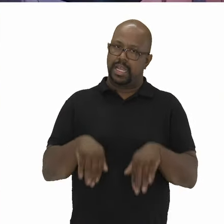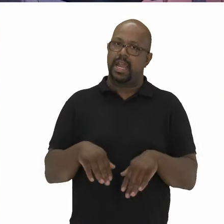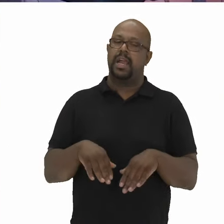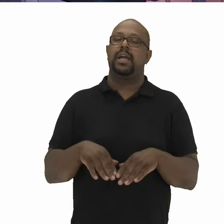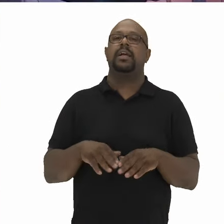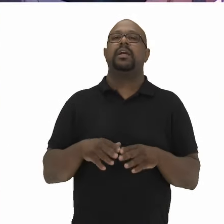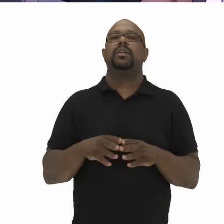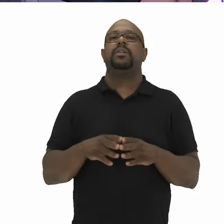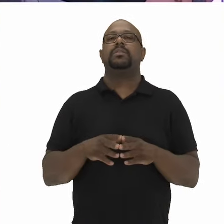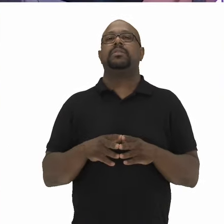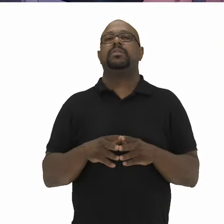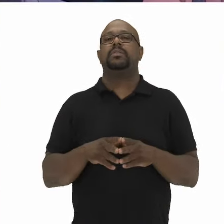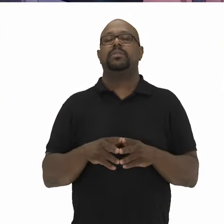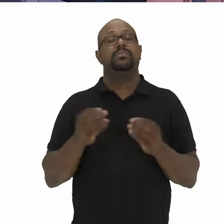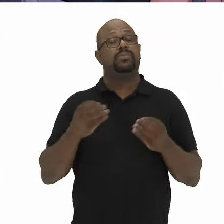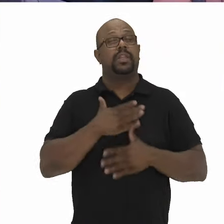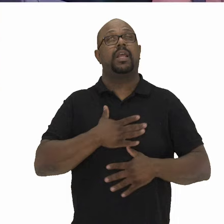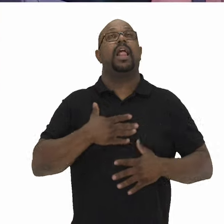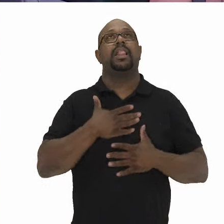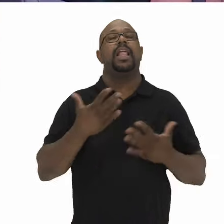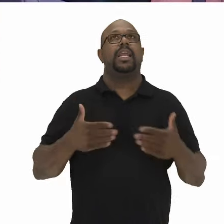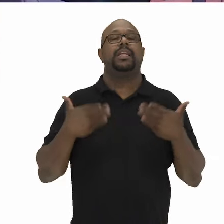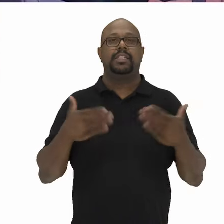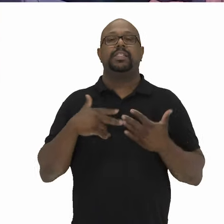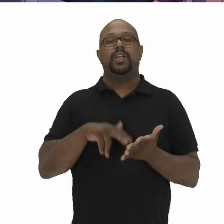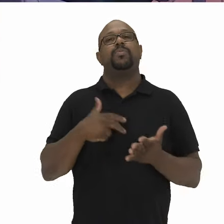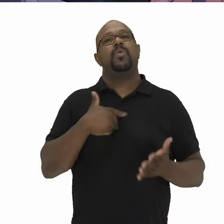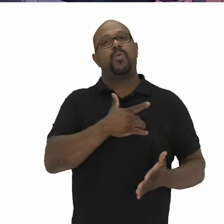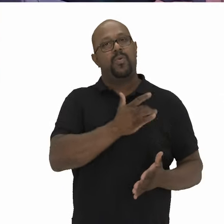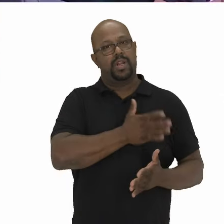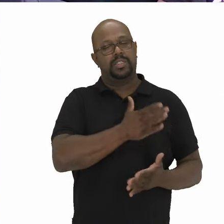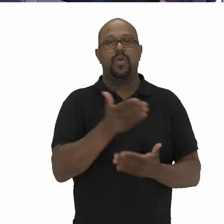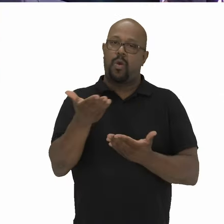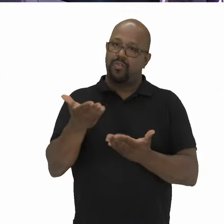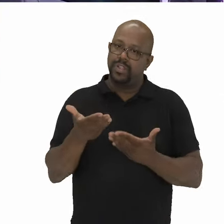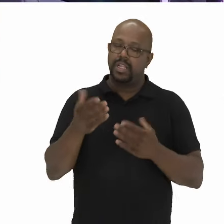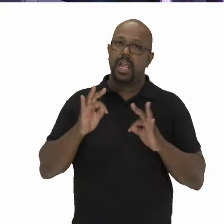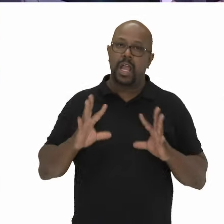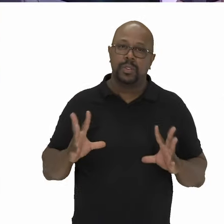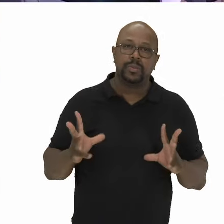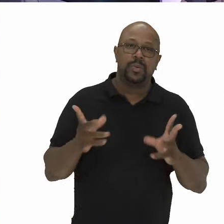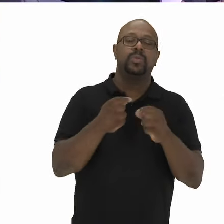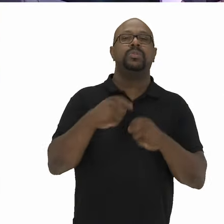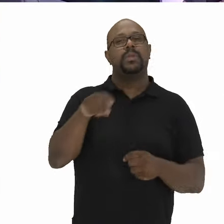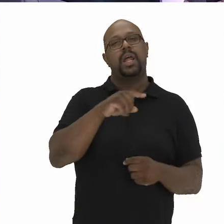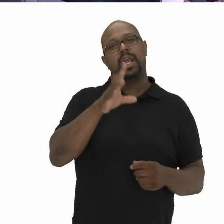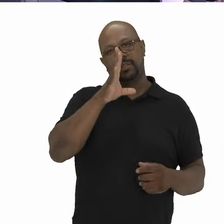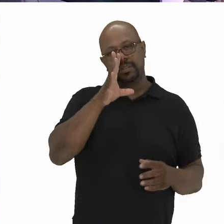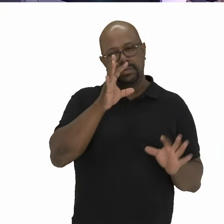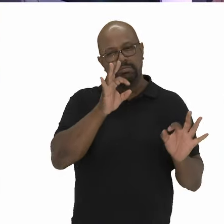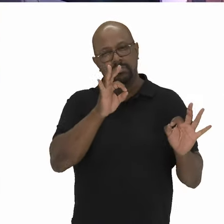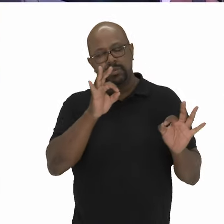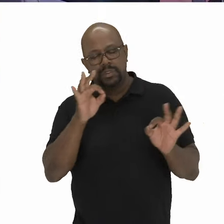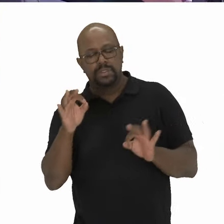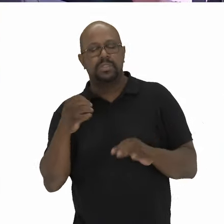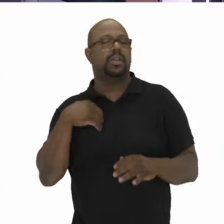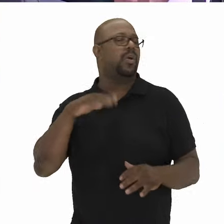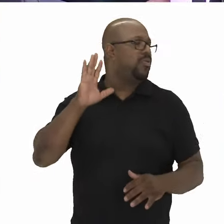queria encerrar com toda a alegria do meu coração convidando a todos para